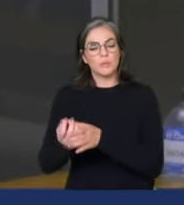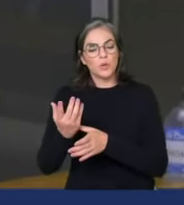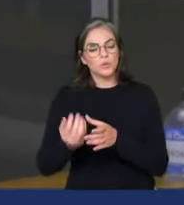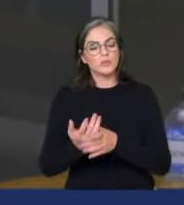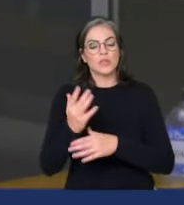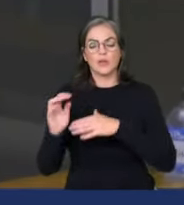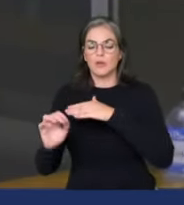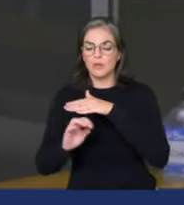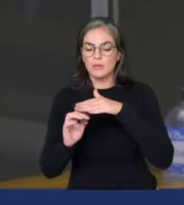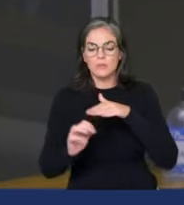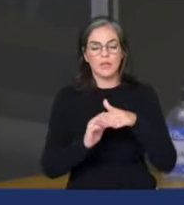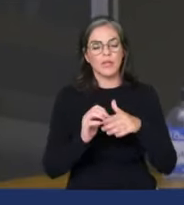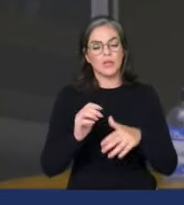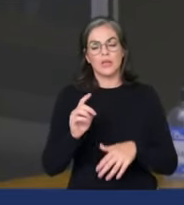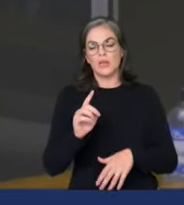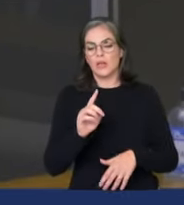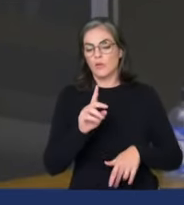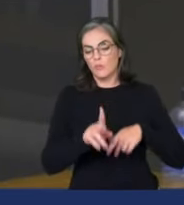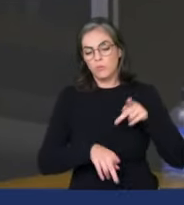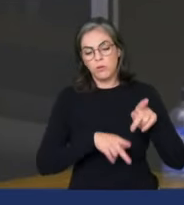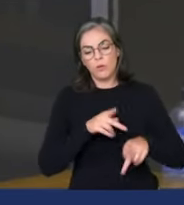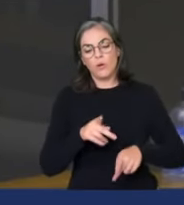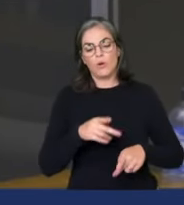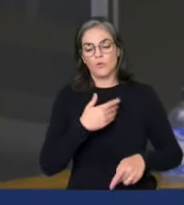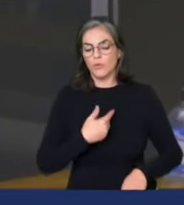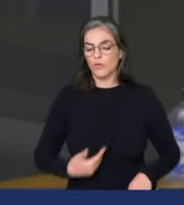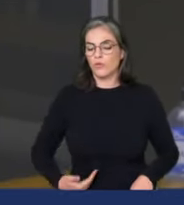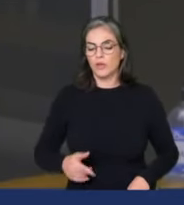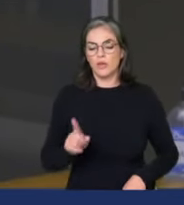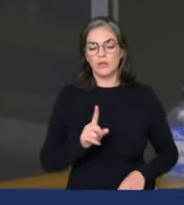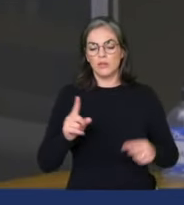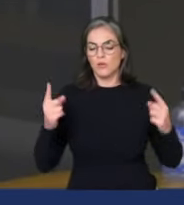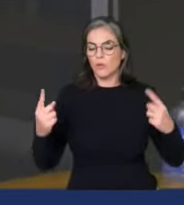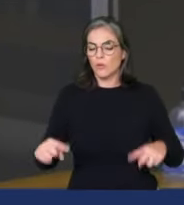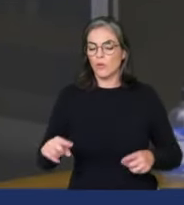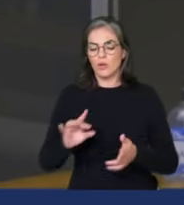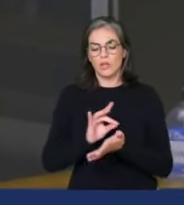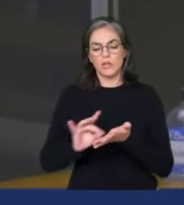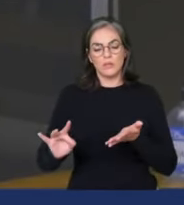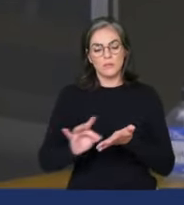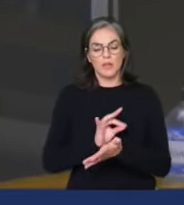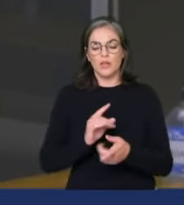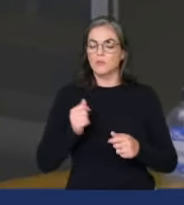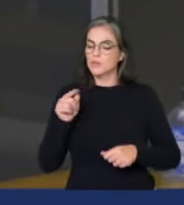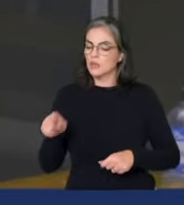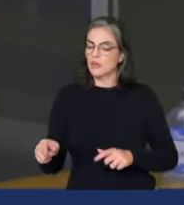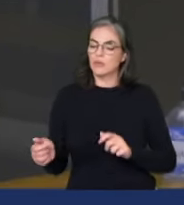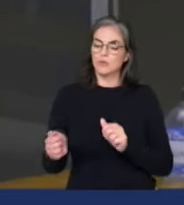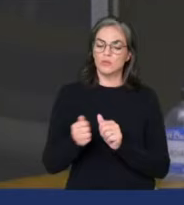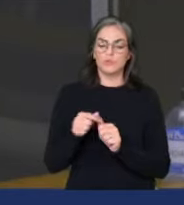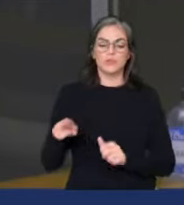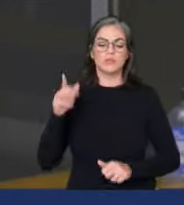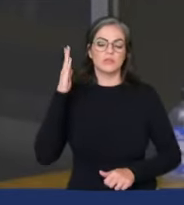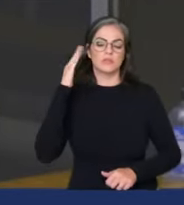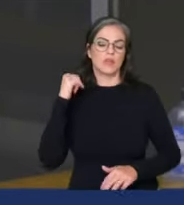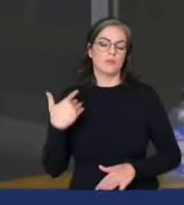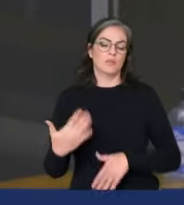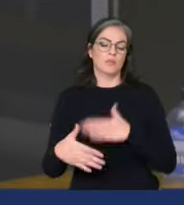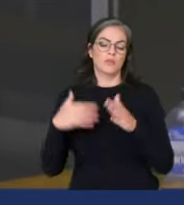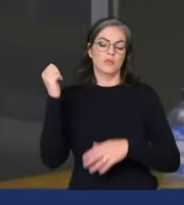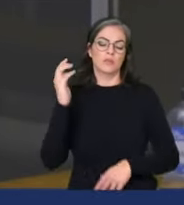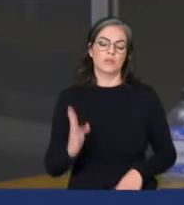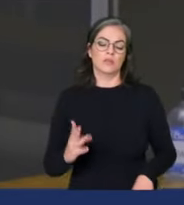como adversário, porque o setor produtivo, que é realmente interessado no desenvolvimento nacional, sabe que o maior ponto